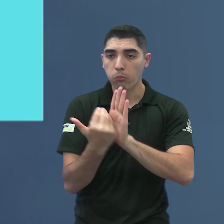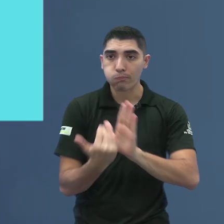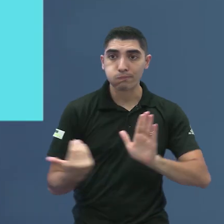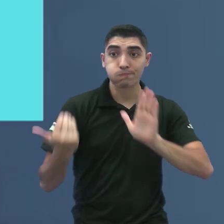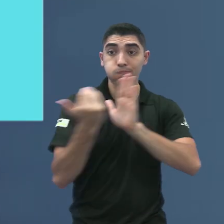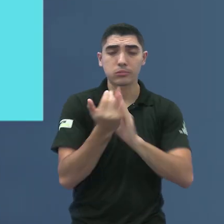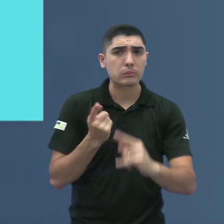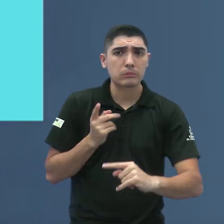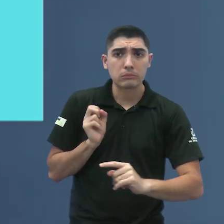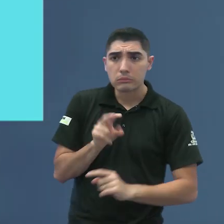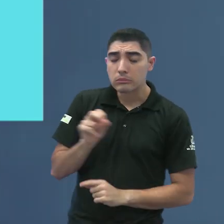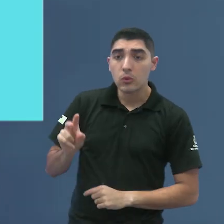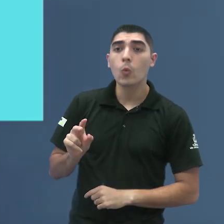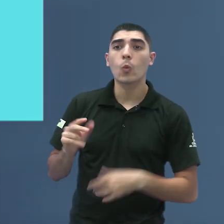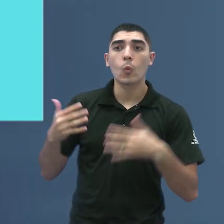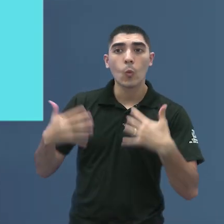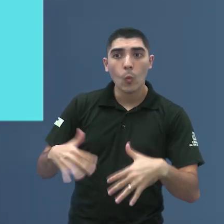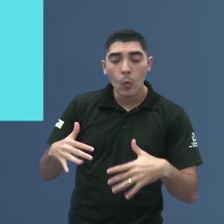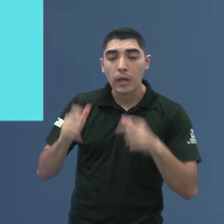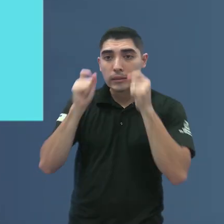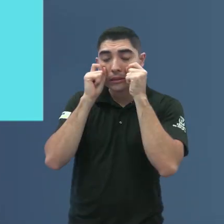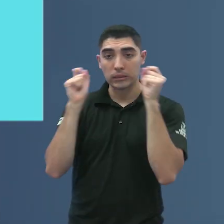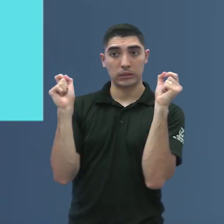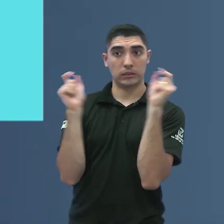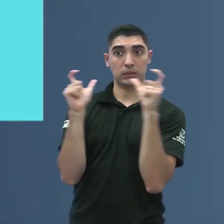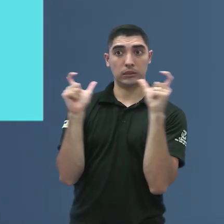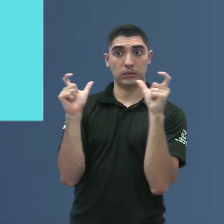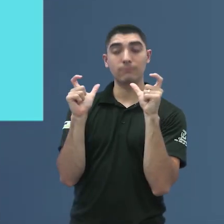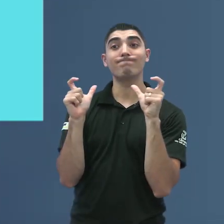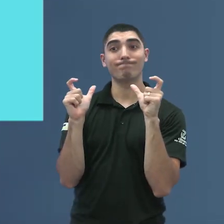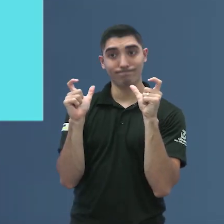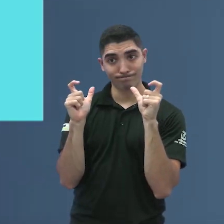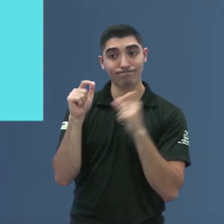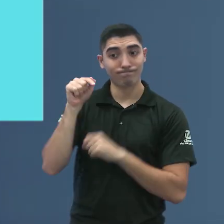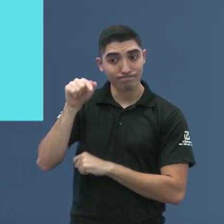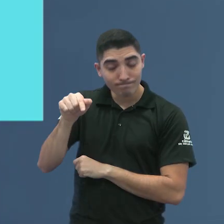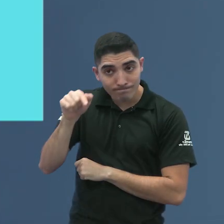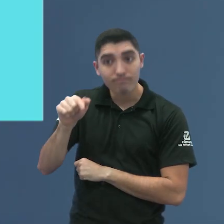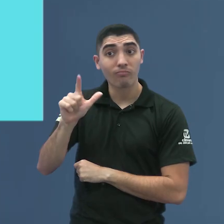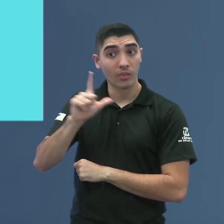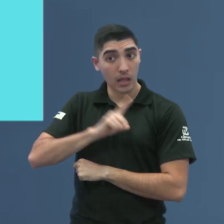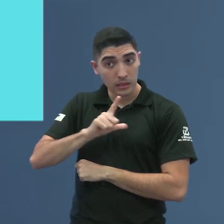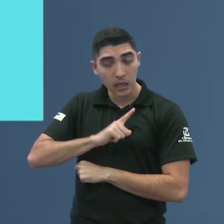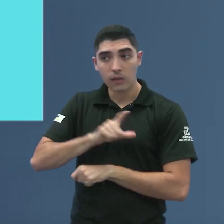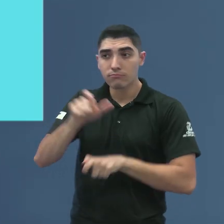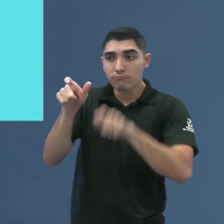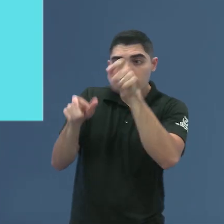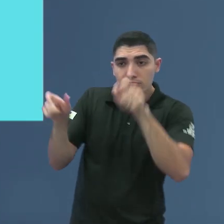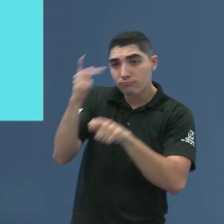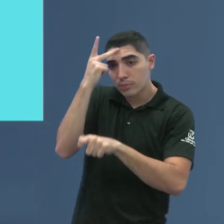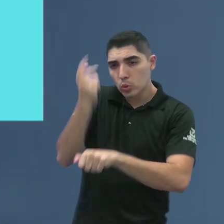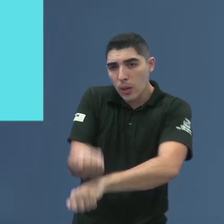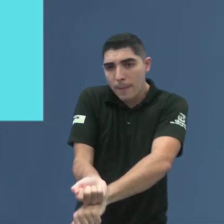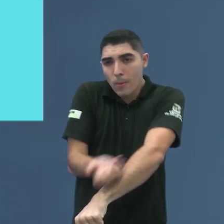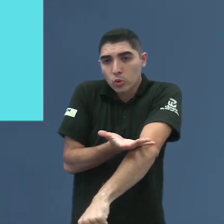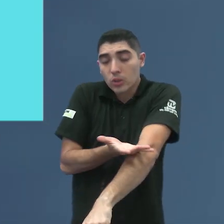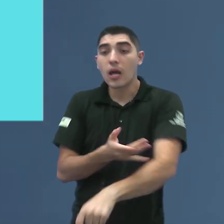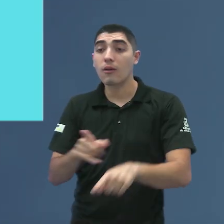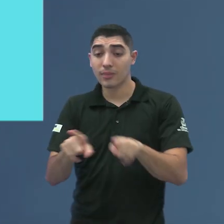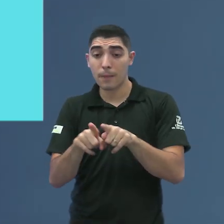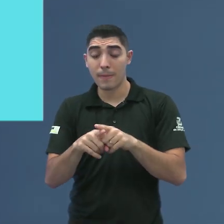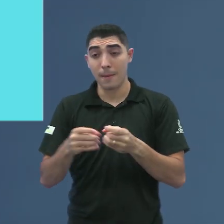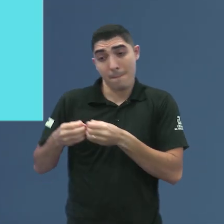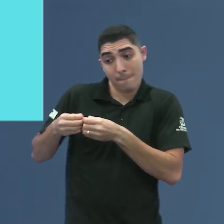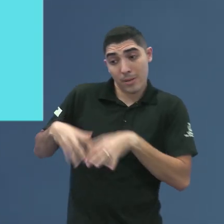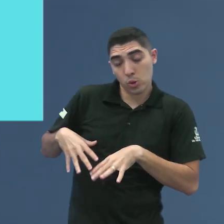aumento expressivo, né, que acende um alerta sobre o impacto das condições emocionais na vida profissional